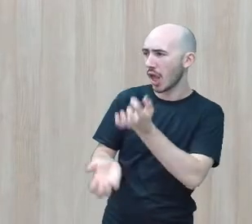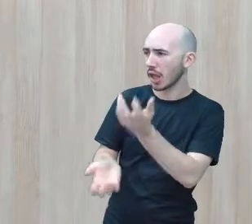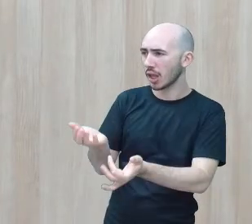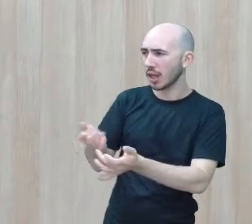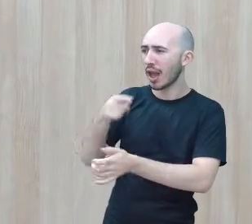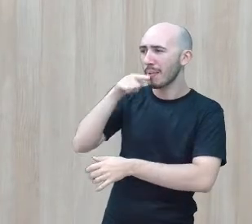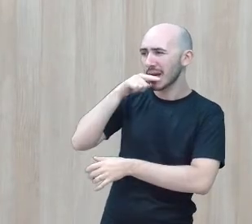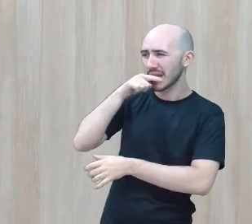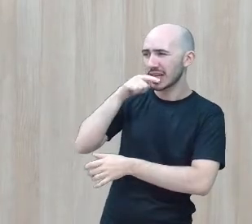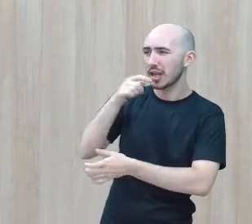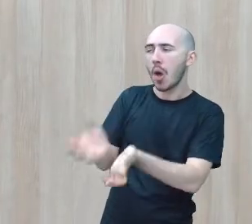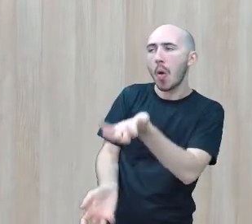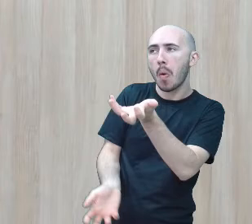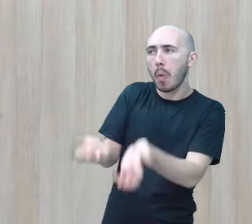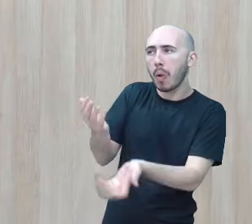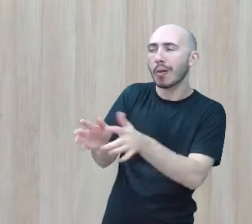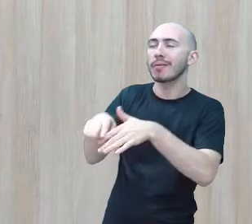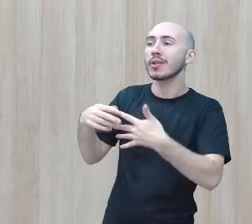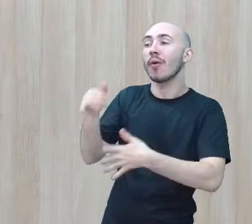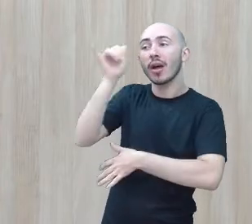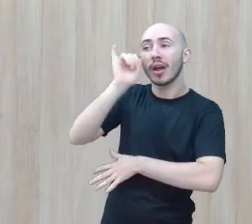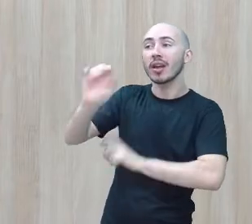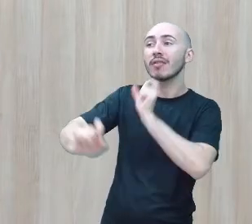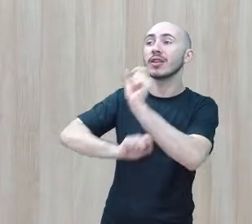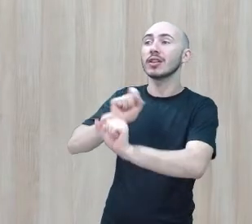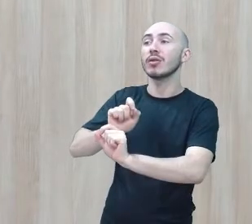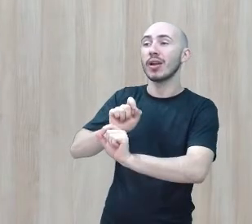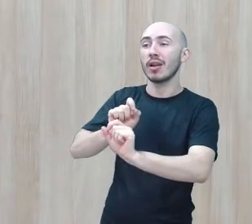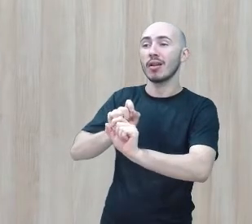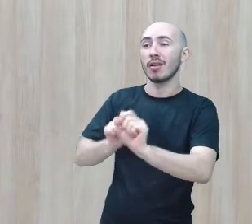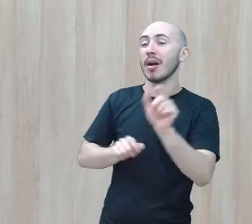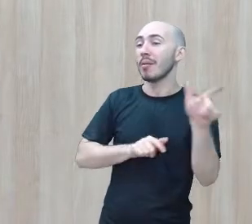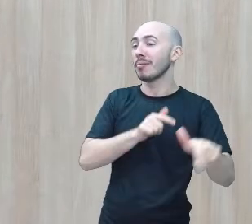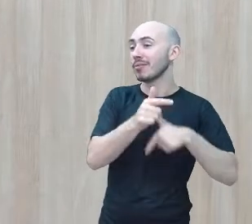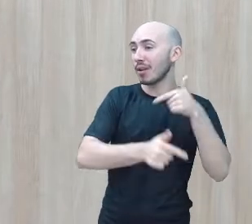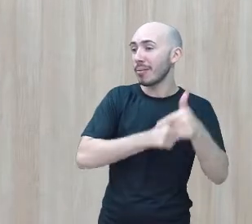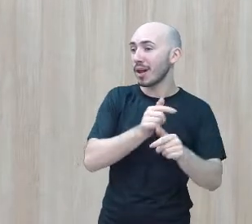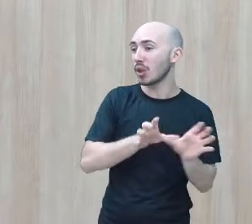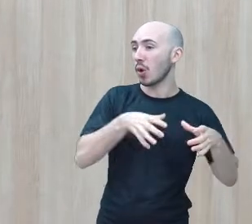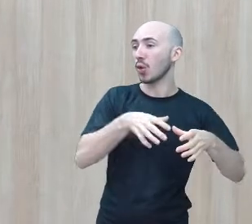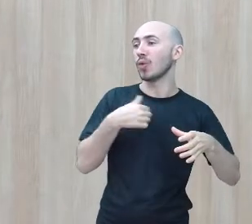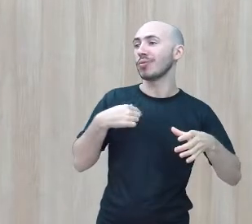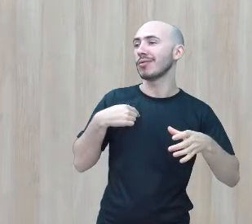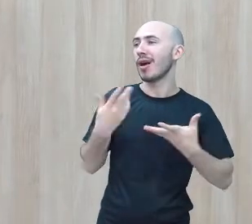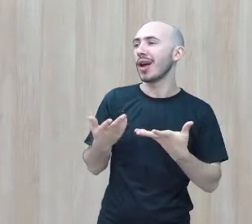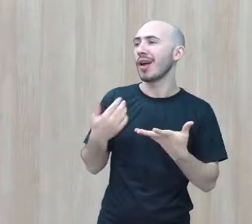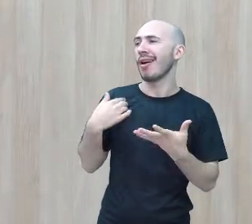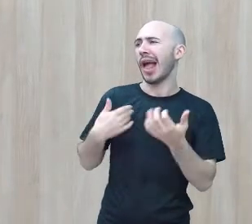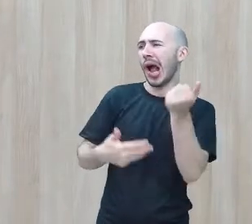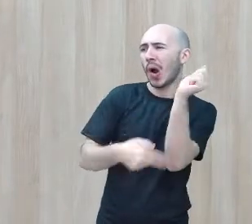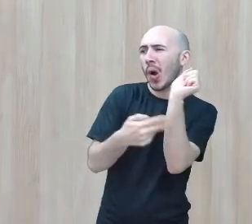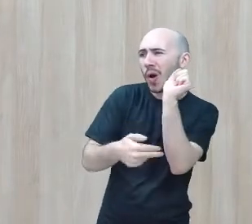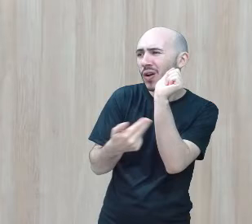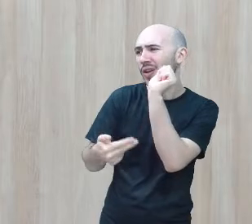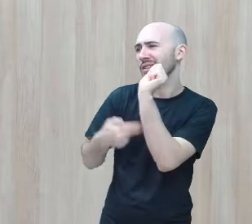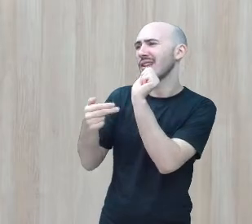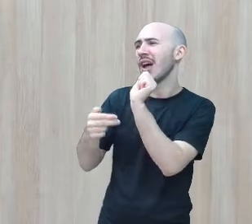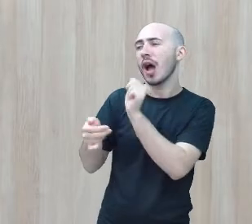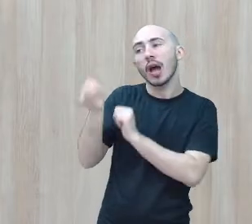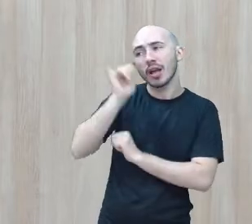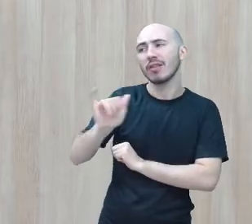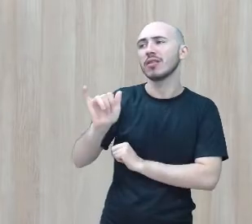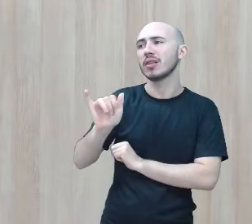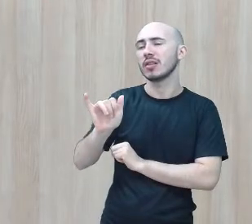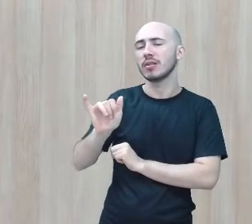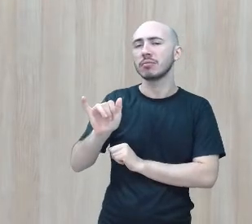as roupas próprias para essa, vamos dizer assim, essa prática. Pois é, talvez facilitem isso. Outra